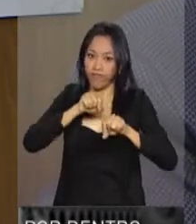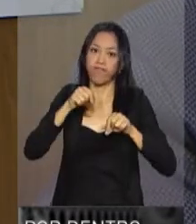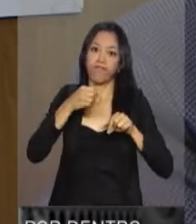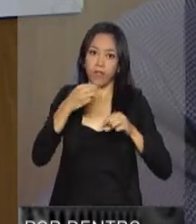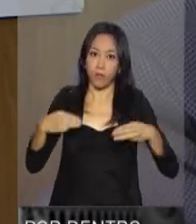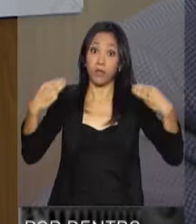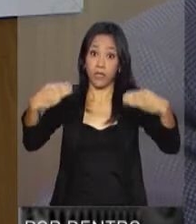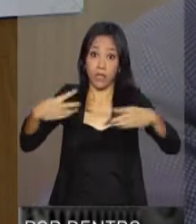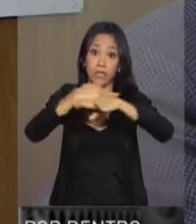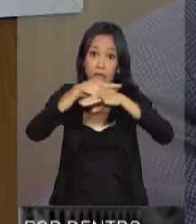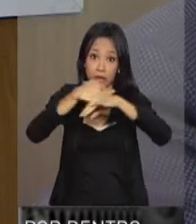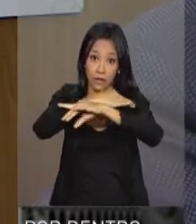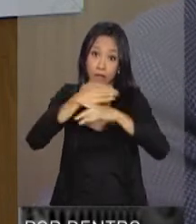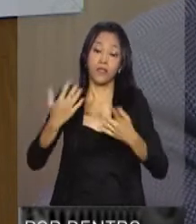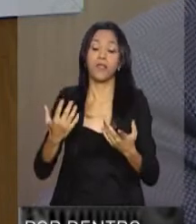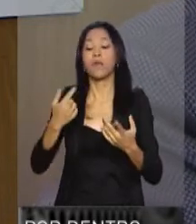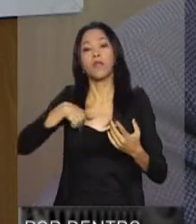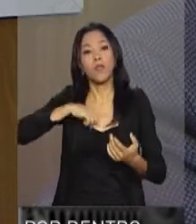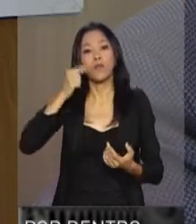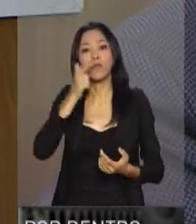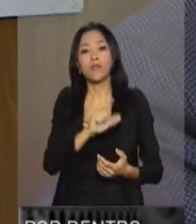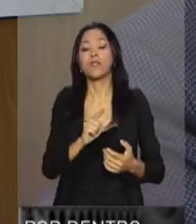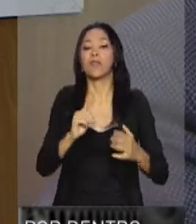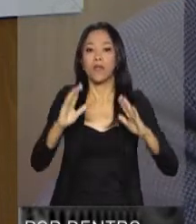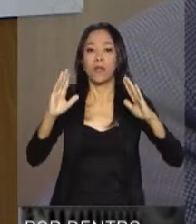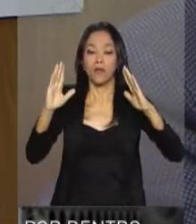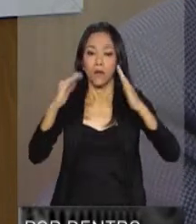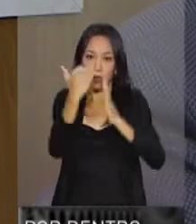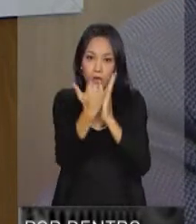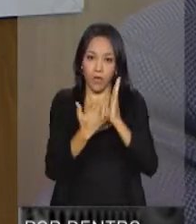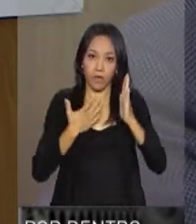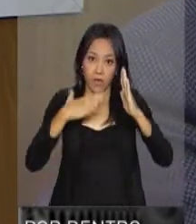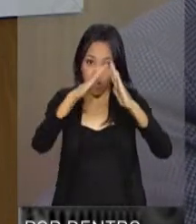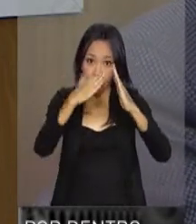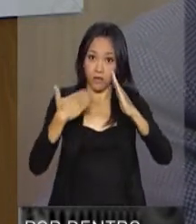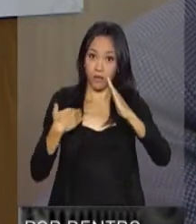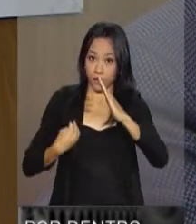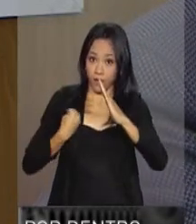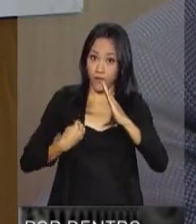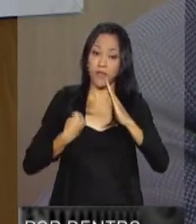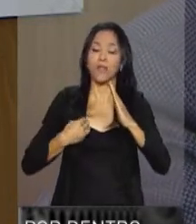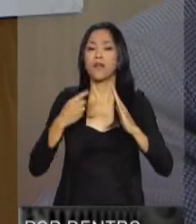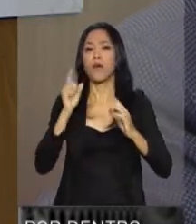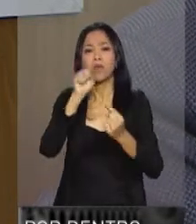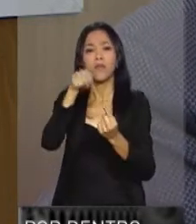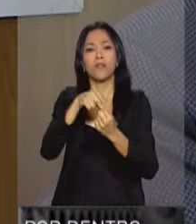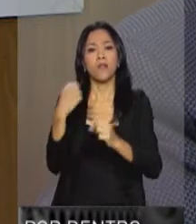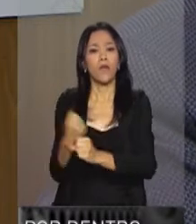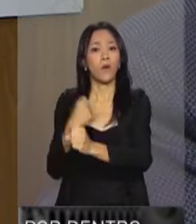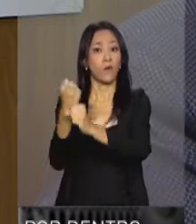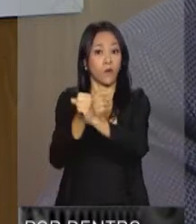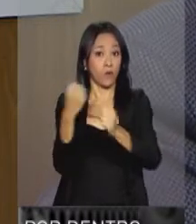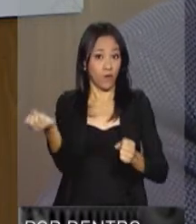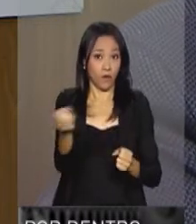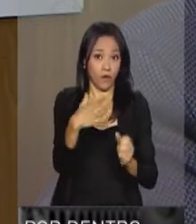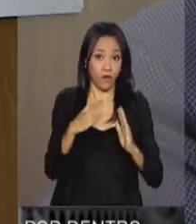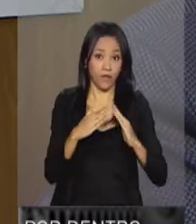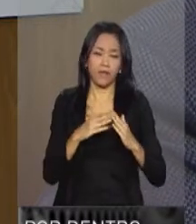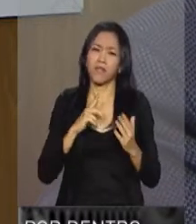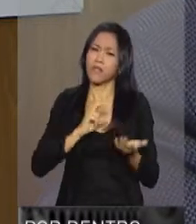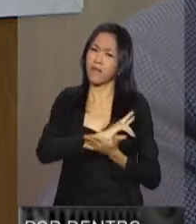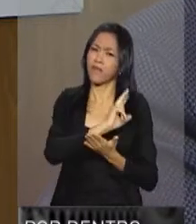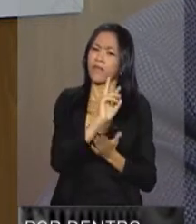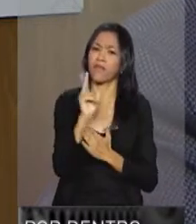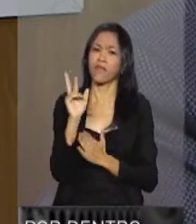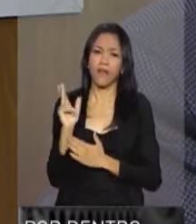consiga é a minha casa minha vida tem uma pedra a importância de construir novas moradias mas nós temos também inúmeras casas em